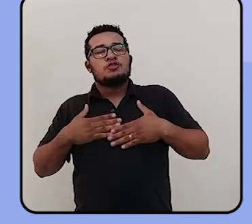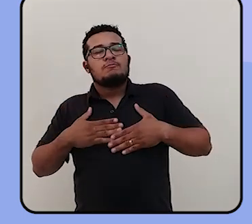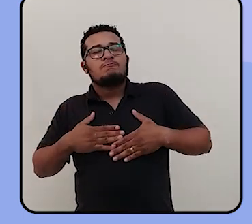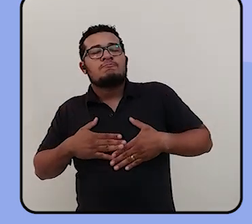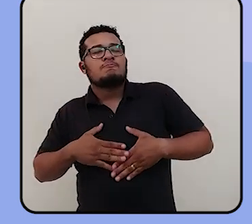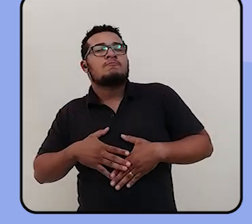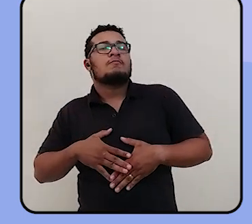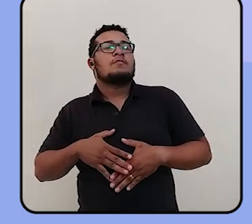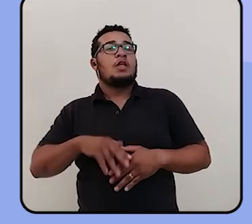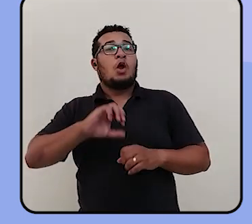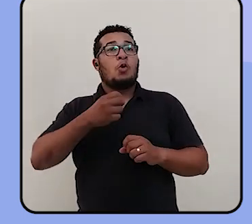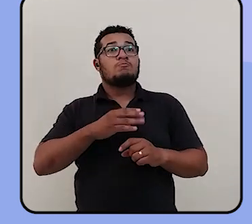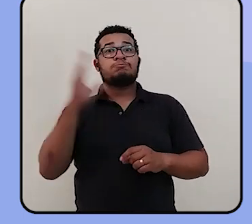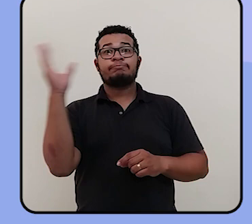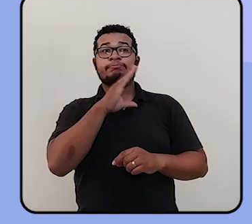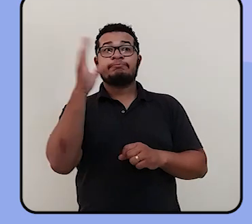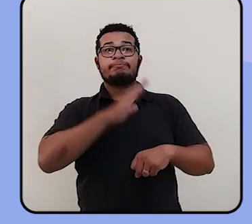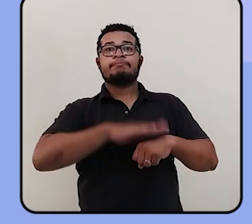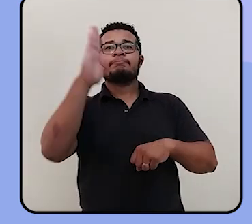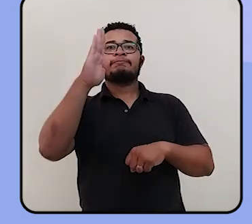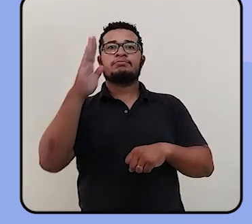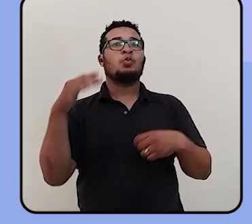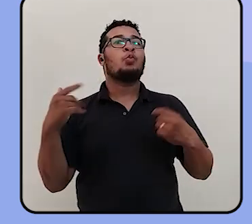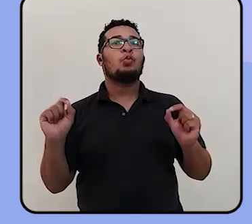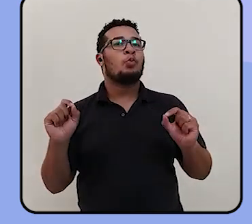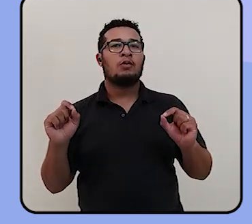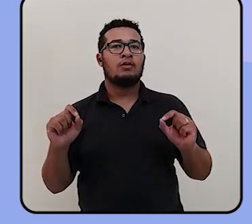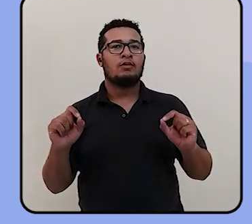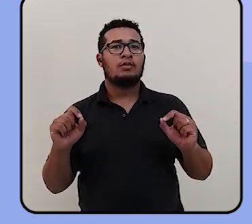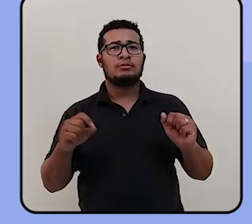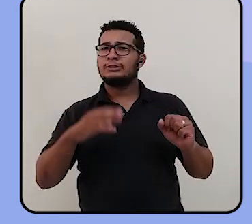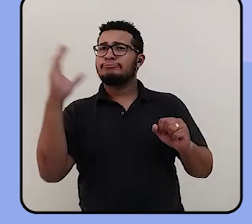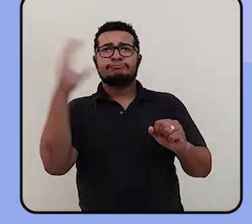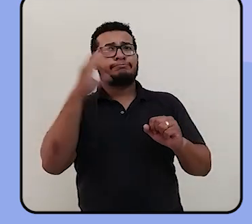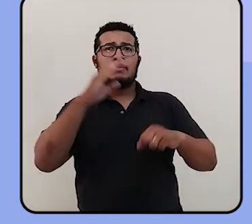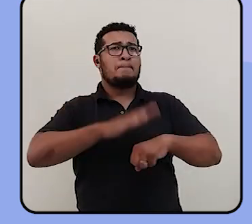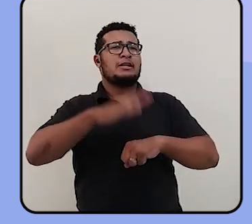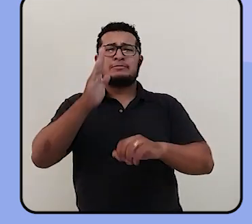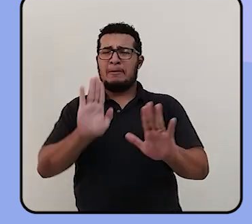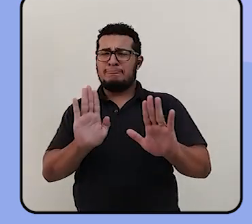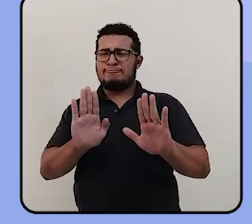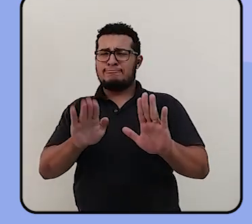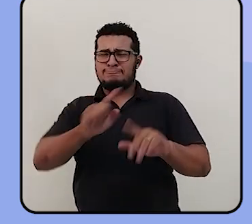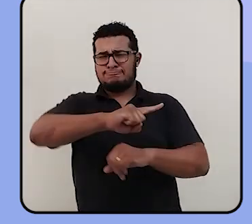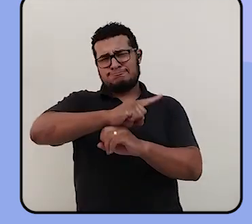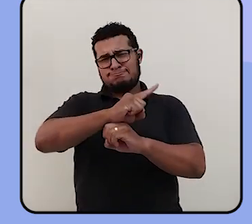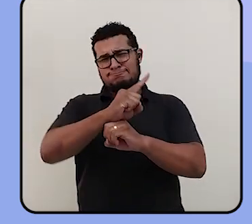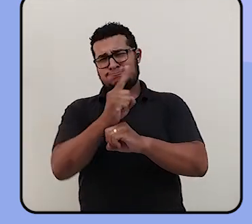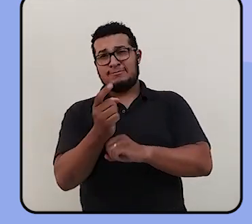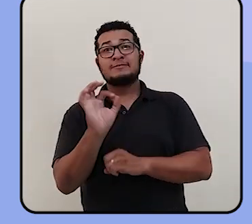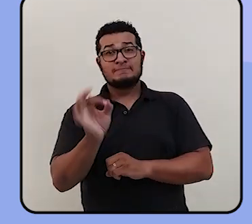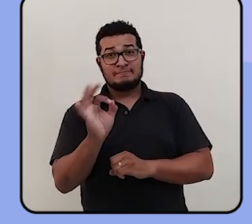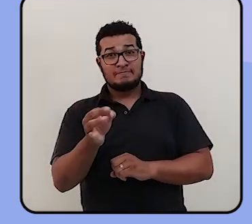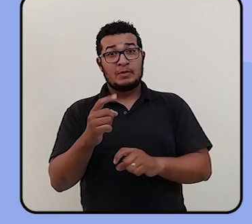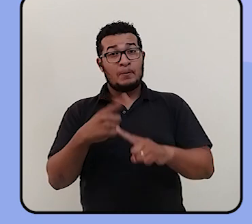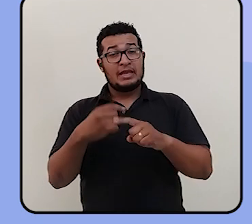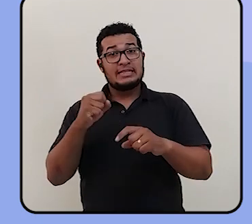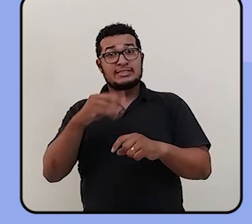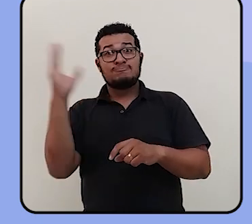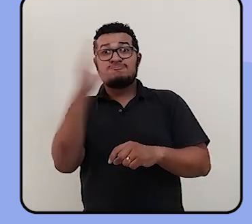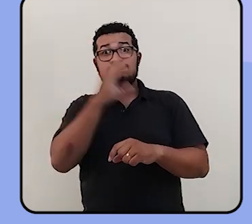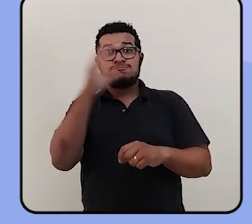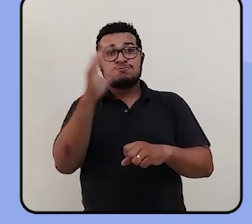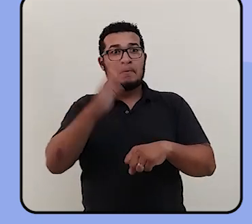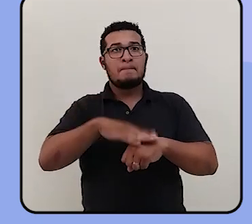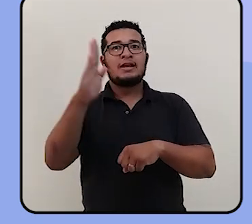viajar numa velocidade menor ou maior? Eu vou ter que acelerar isso aí, é ou não é? Se você aumenta